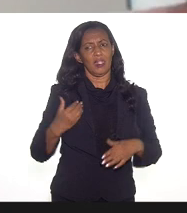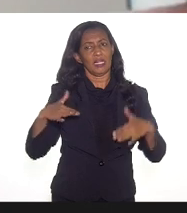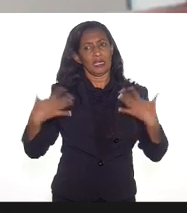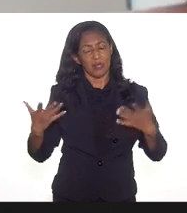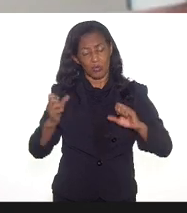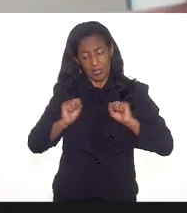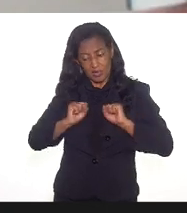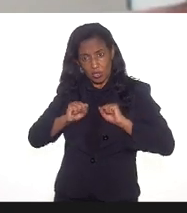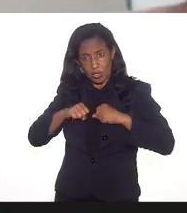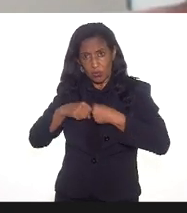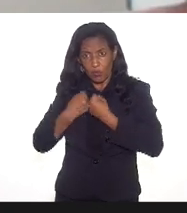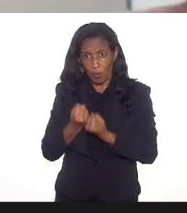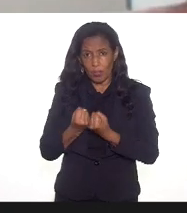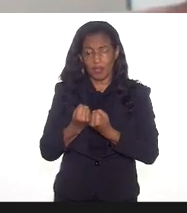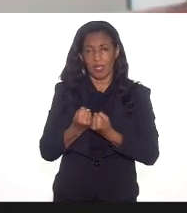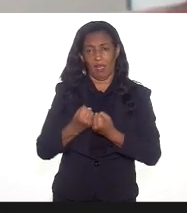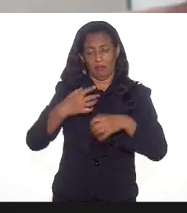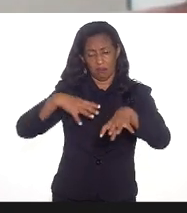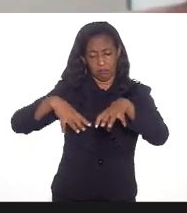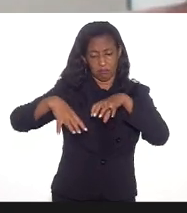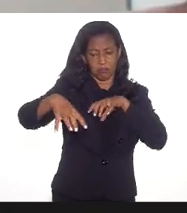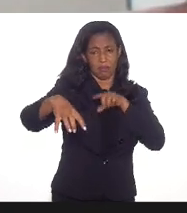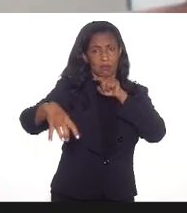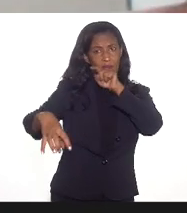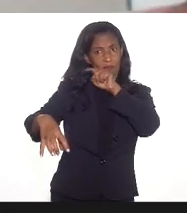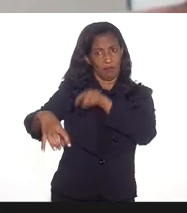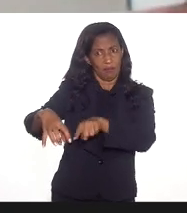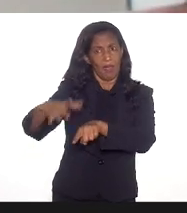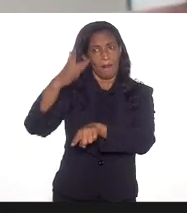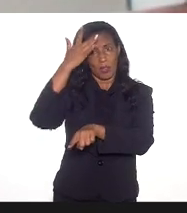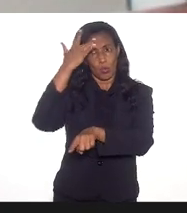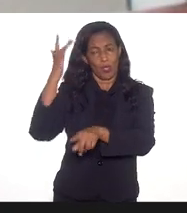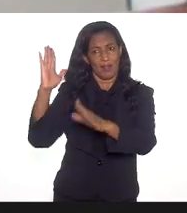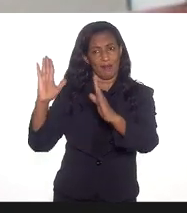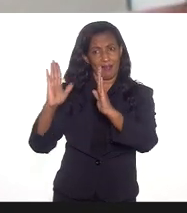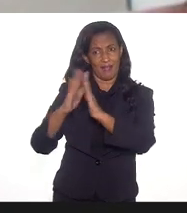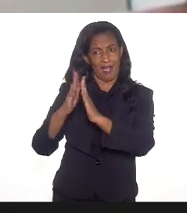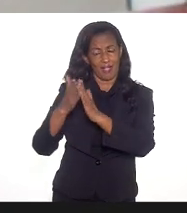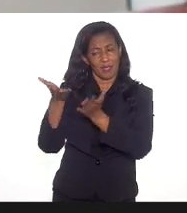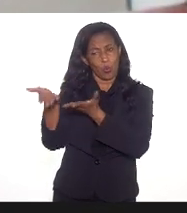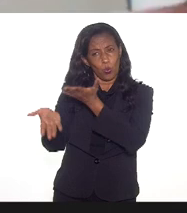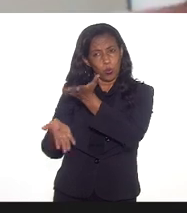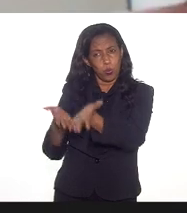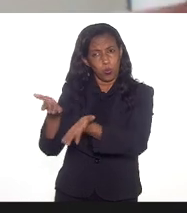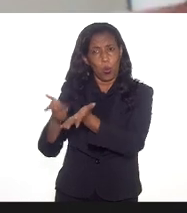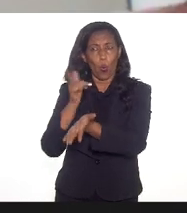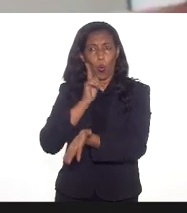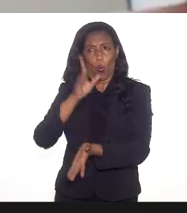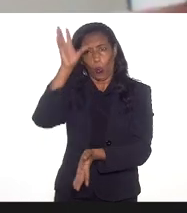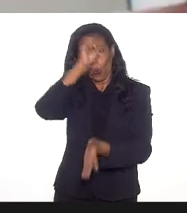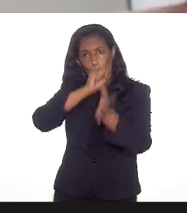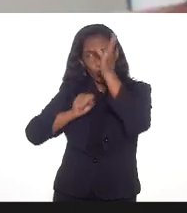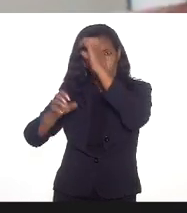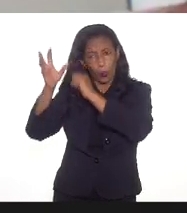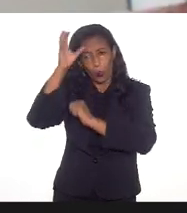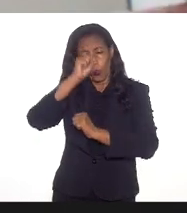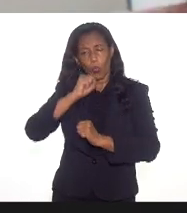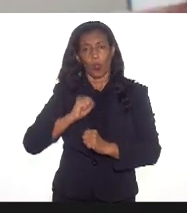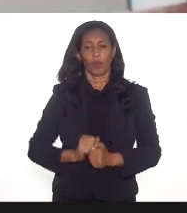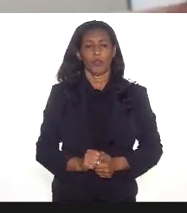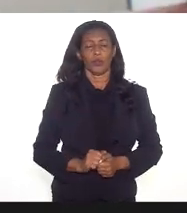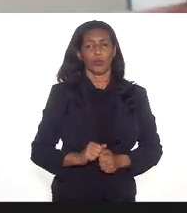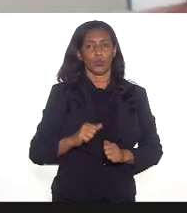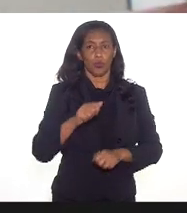de esforço para garantir um processo de interação, de ensino-aprendizagem, de manutenção de vínculo